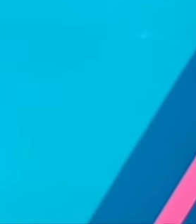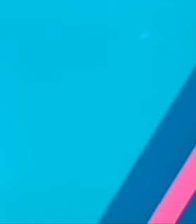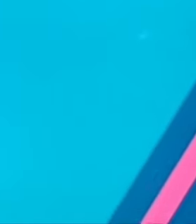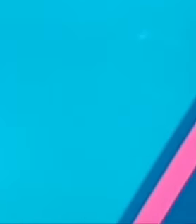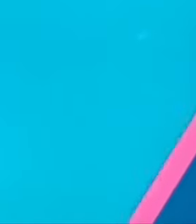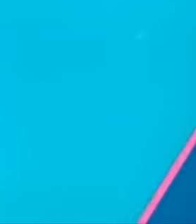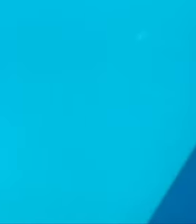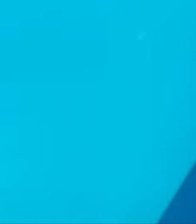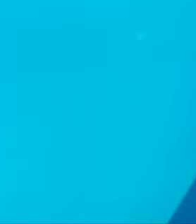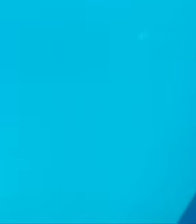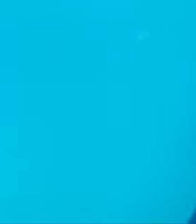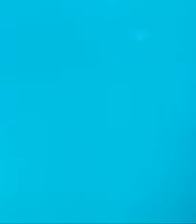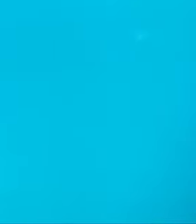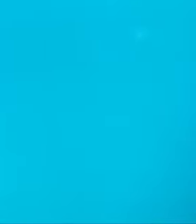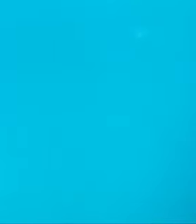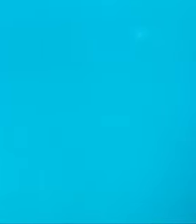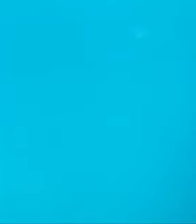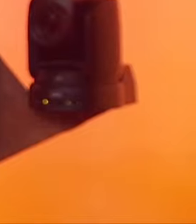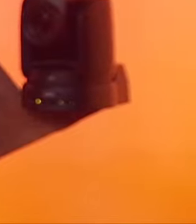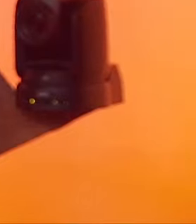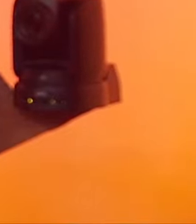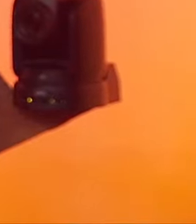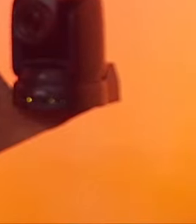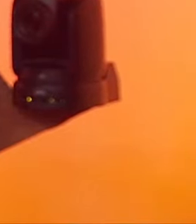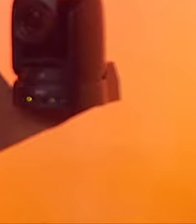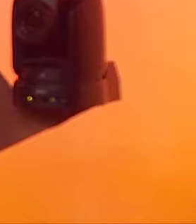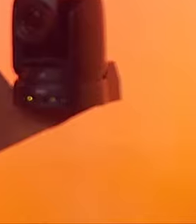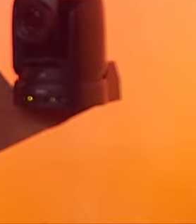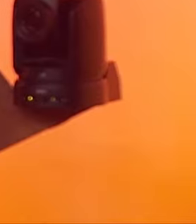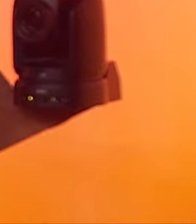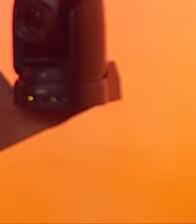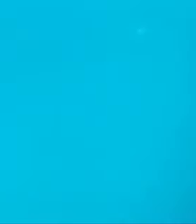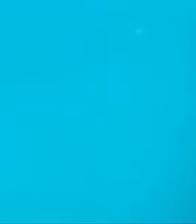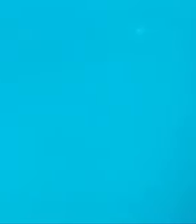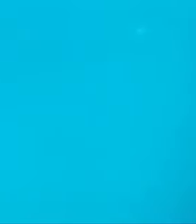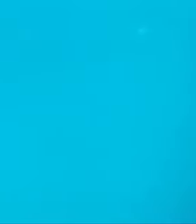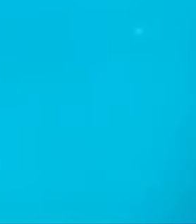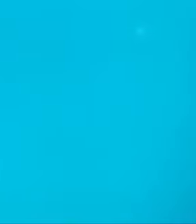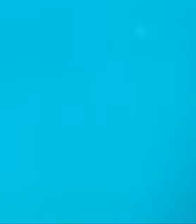unida e também muito oriçada.